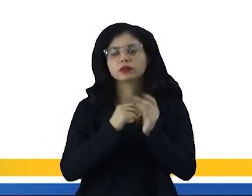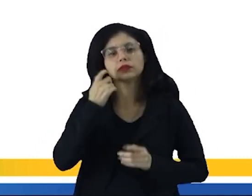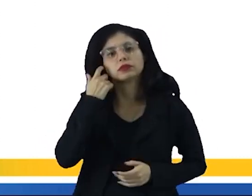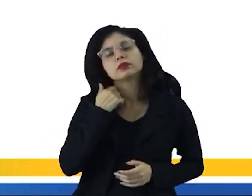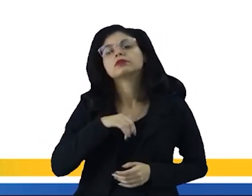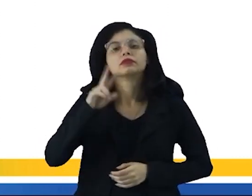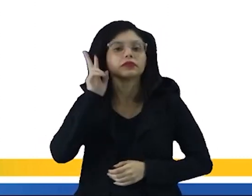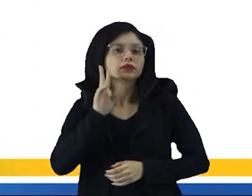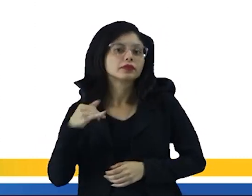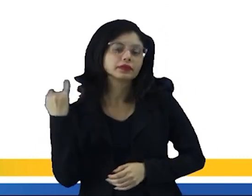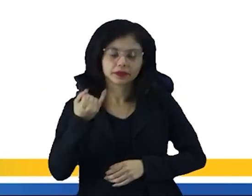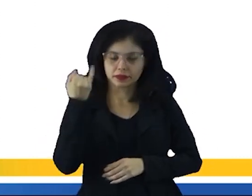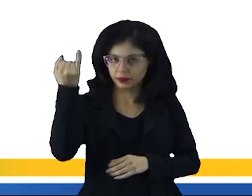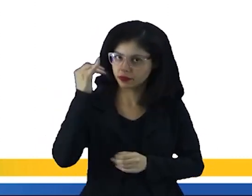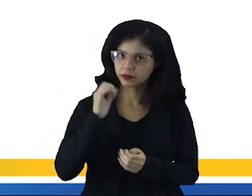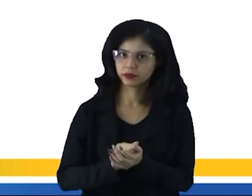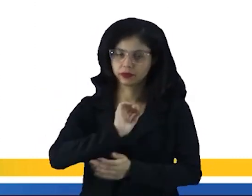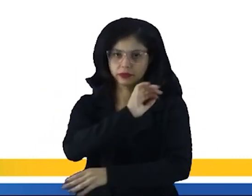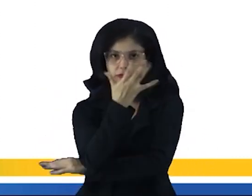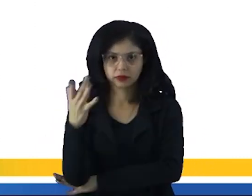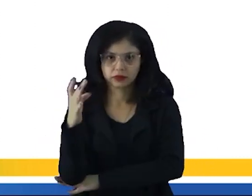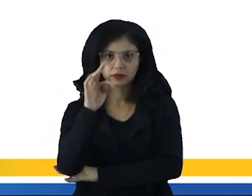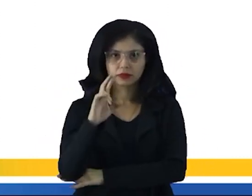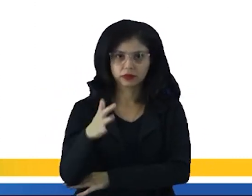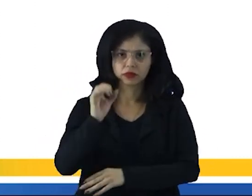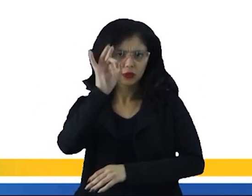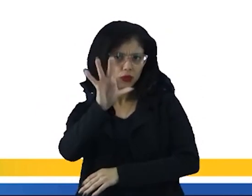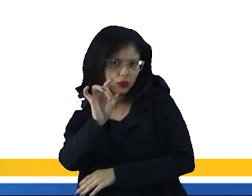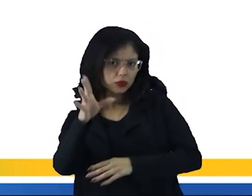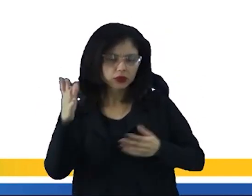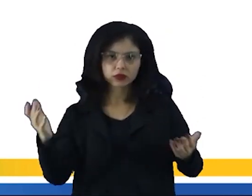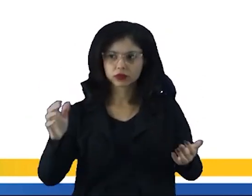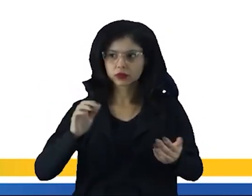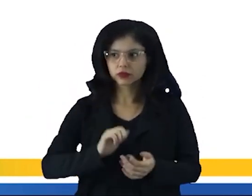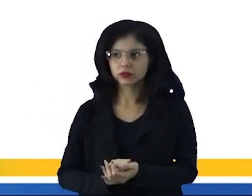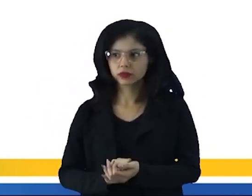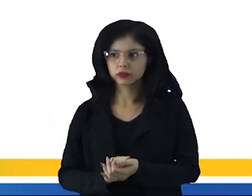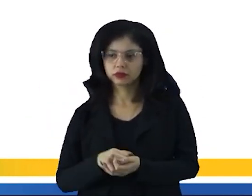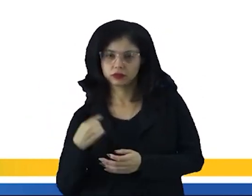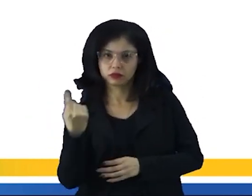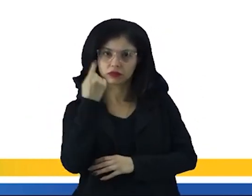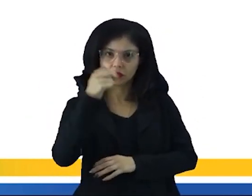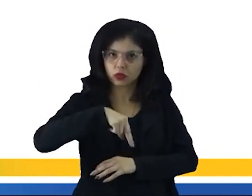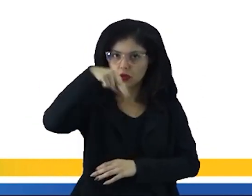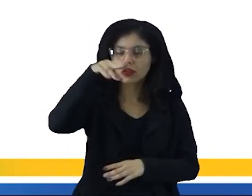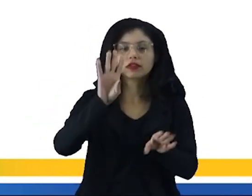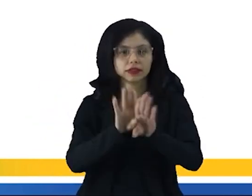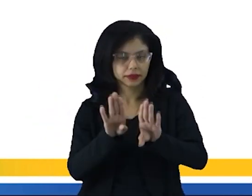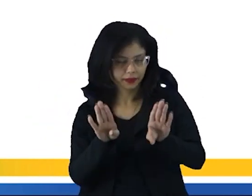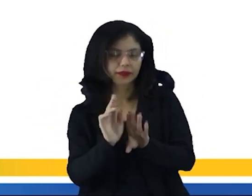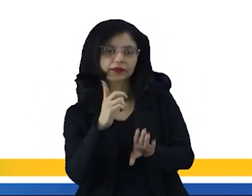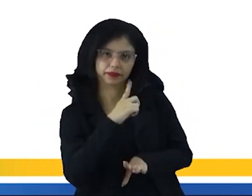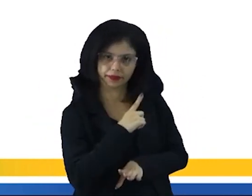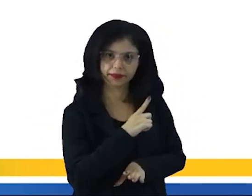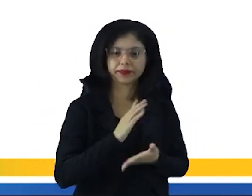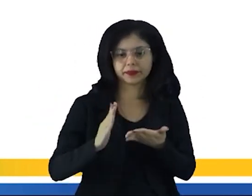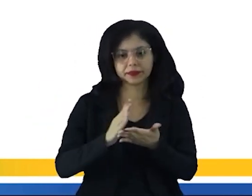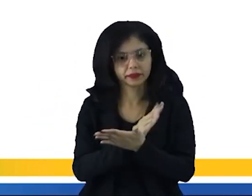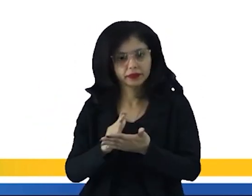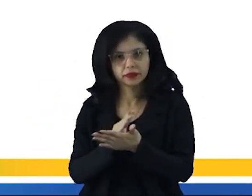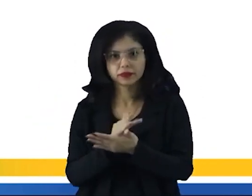é importante, porque às vezes a gente está falando uma floresta temperada só na região de latitude norte, não, ela também tem